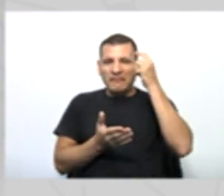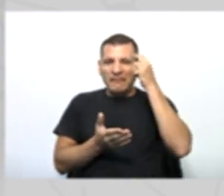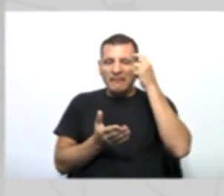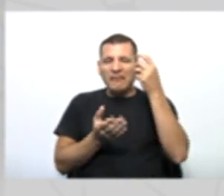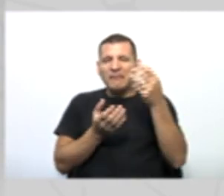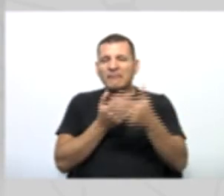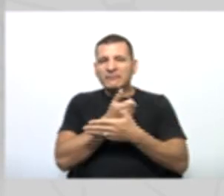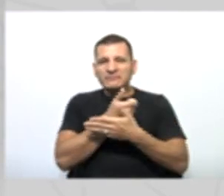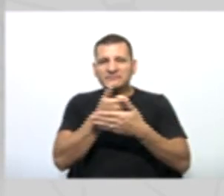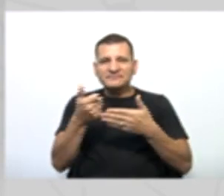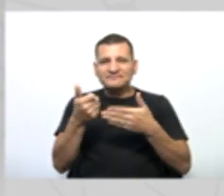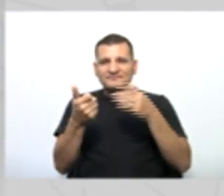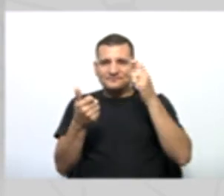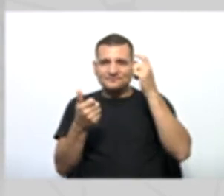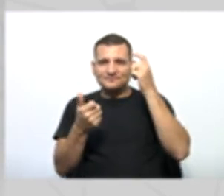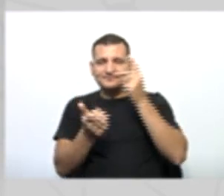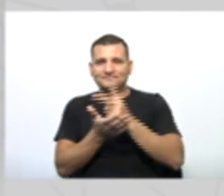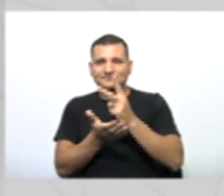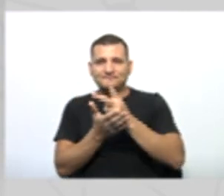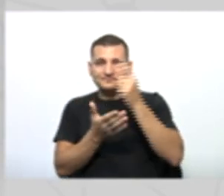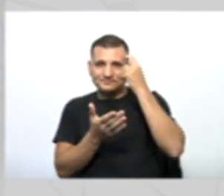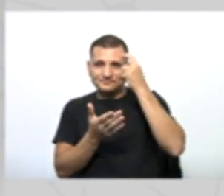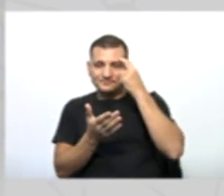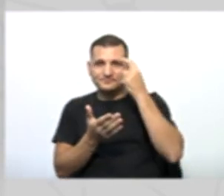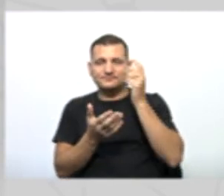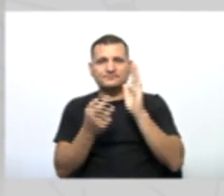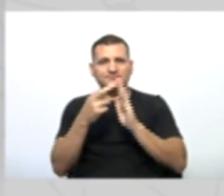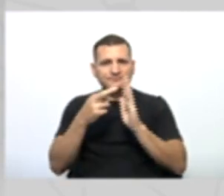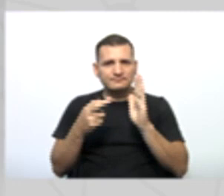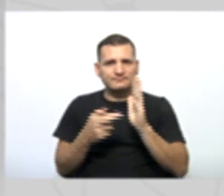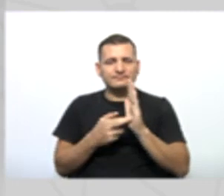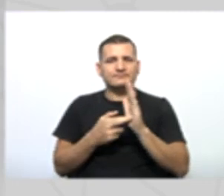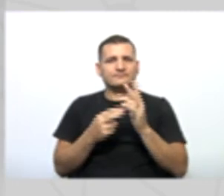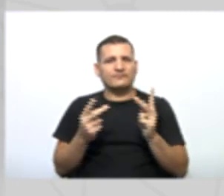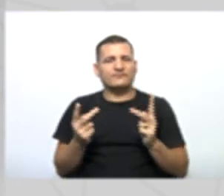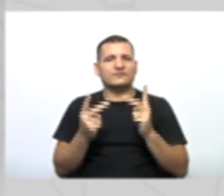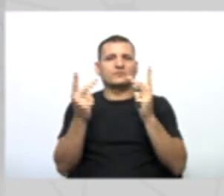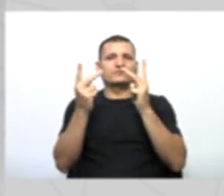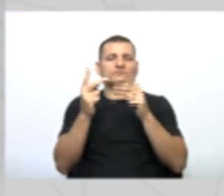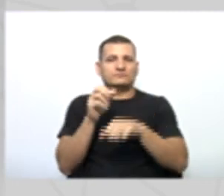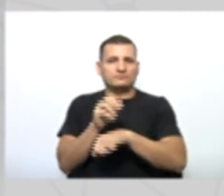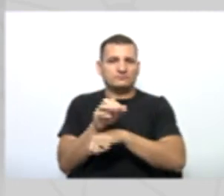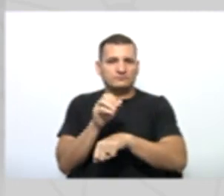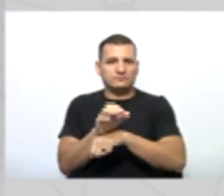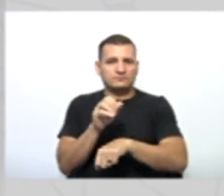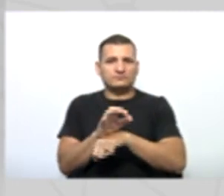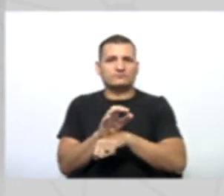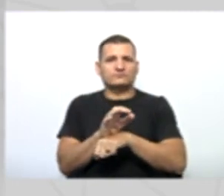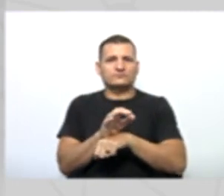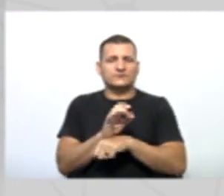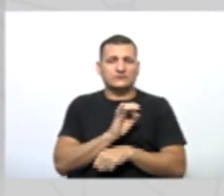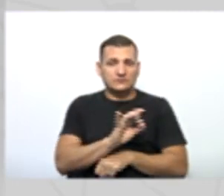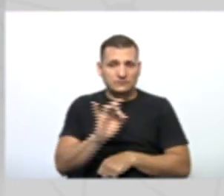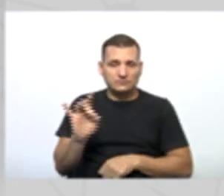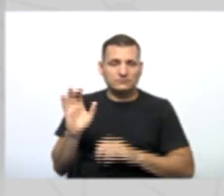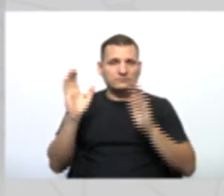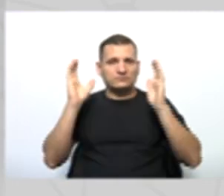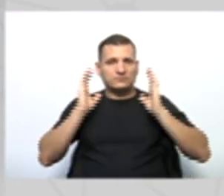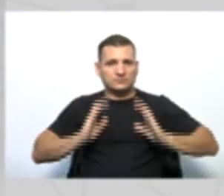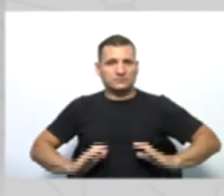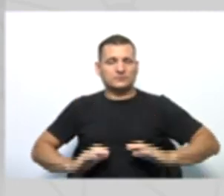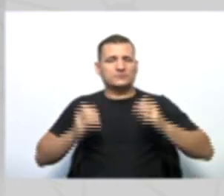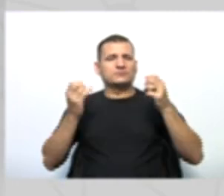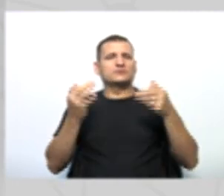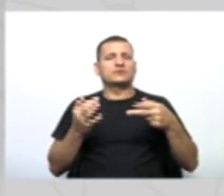moralmente, pensar em princípios e valores que pudessem orientar o agir do homem e explicar a sua função,